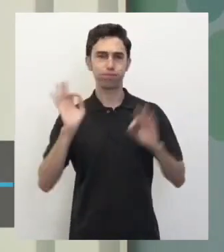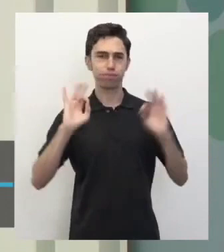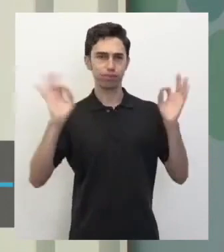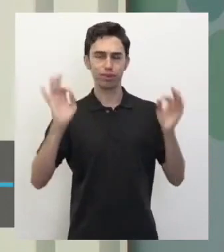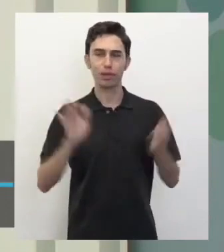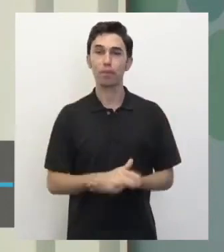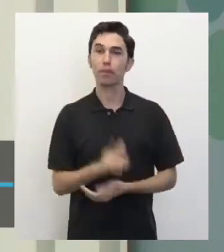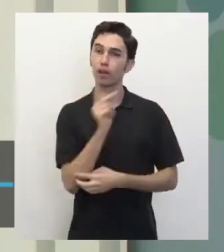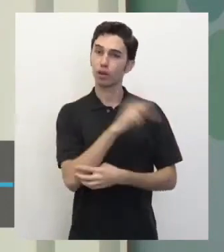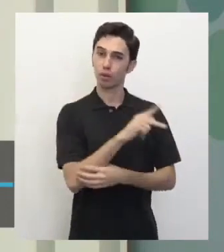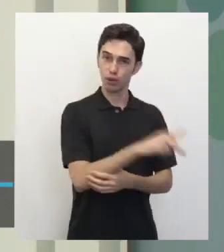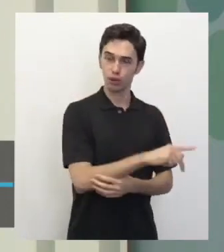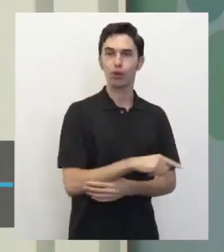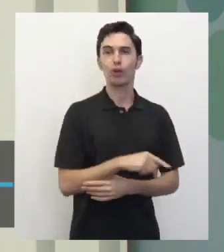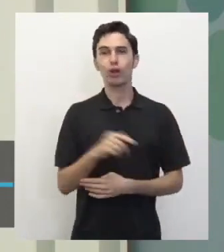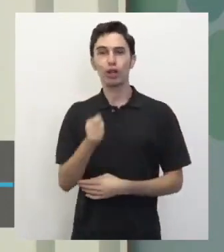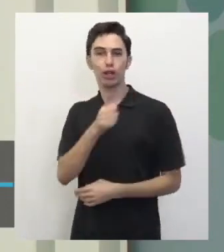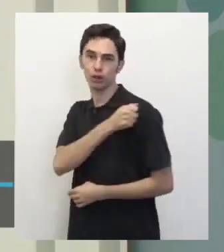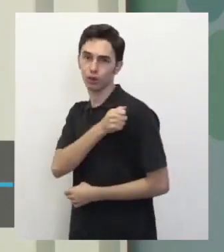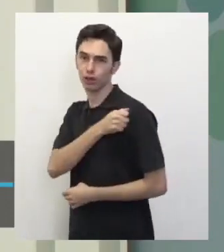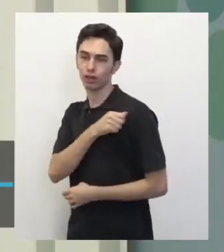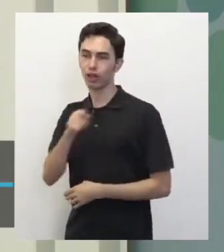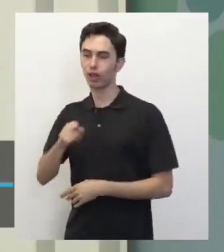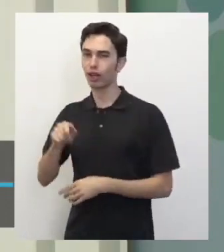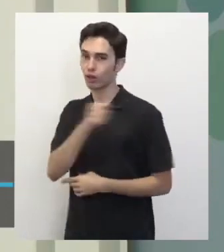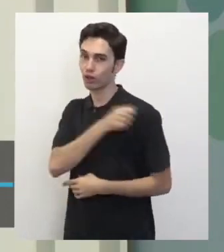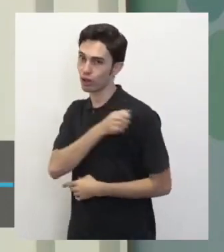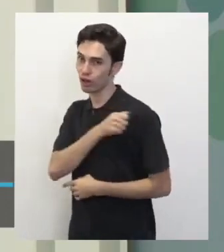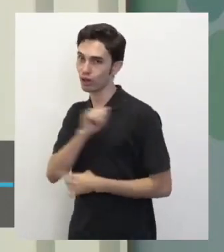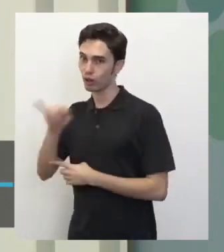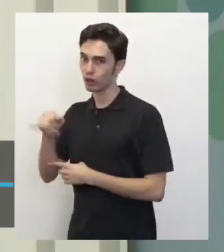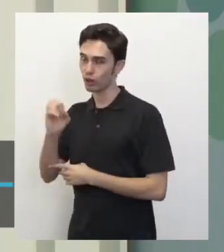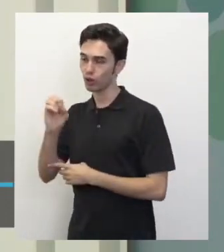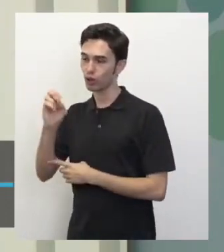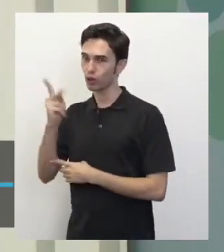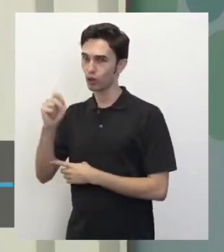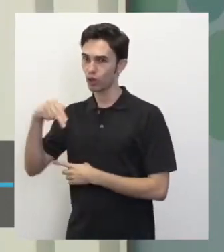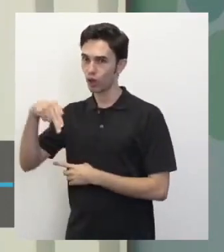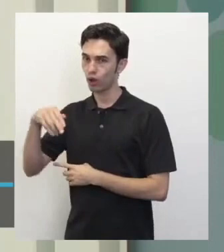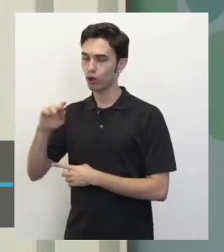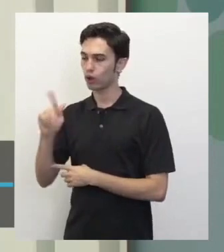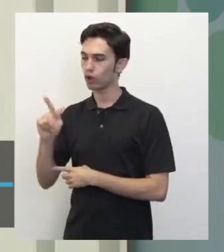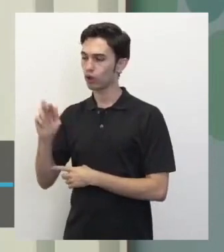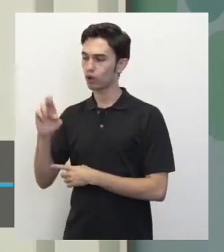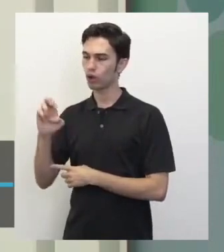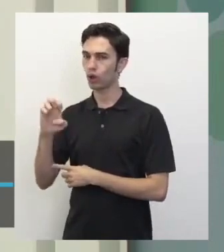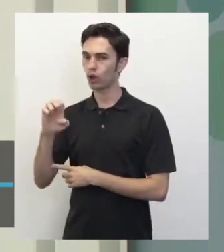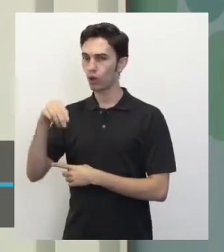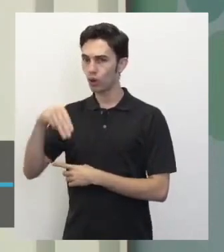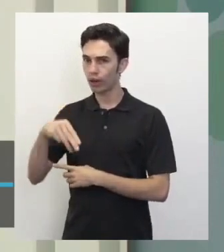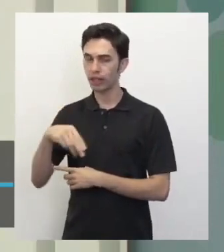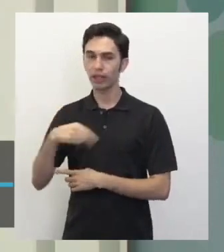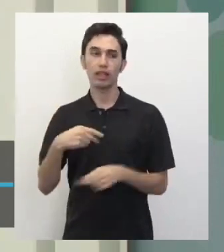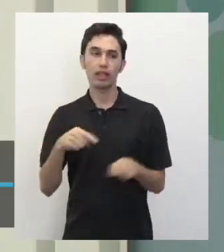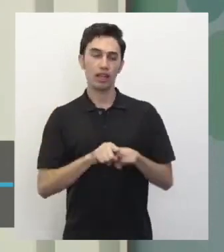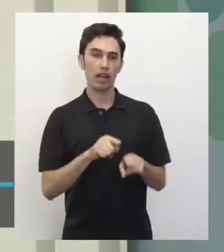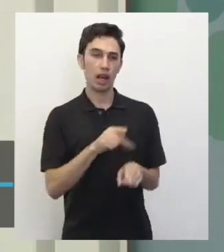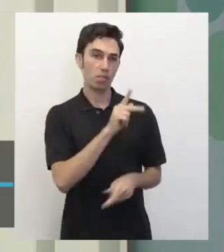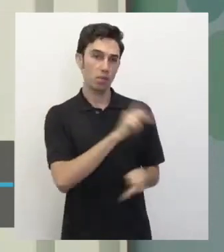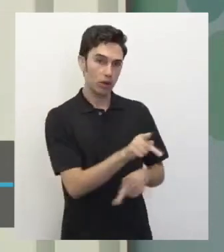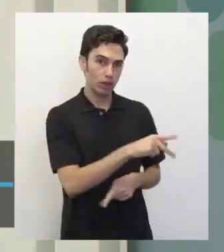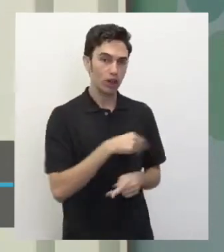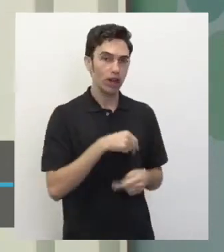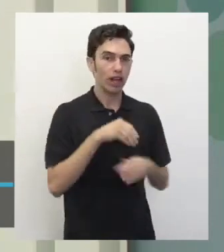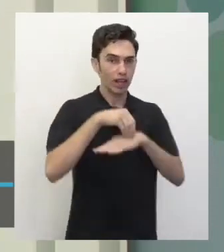uma professora e de um estudante. Do estudante, John Green, e da professora, Ensaio sobre a Cegueira, tá bom? Ao longo das